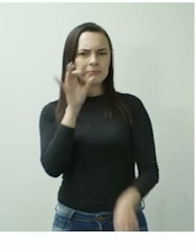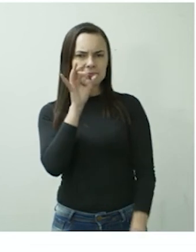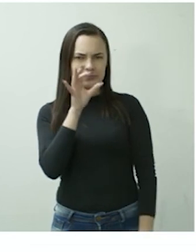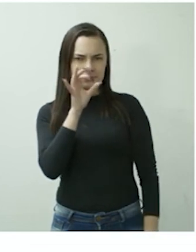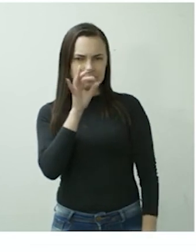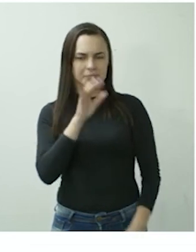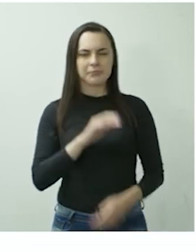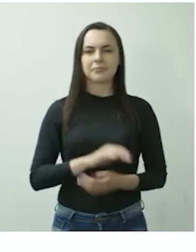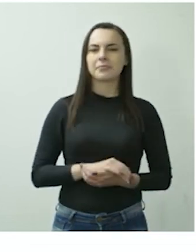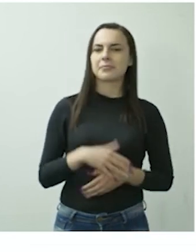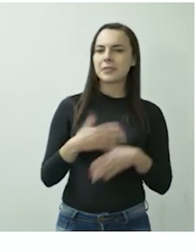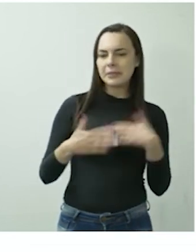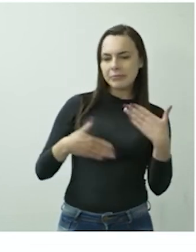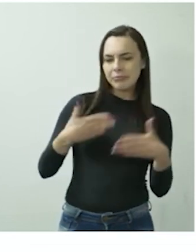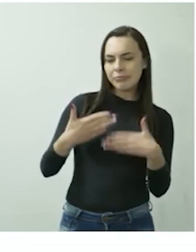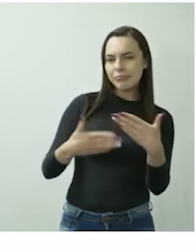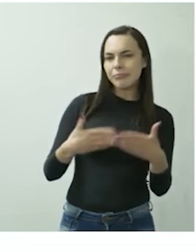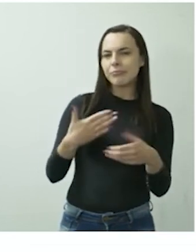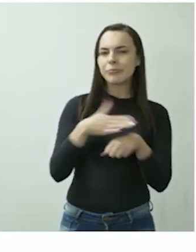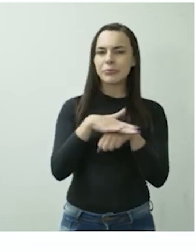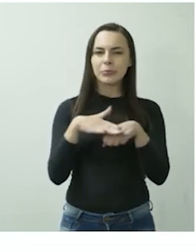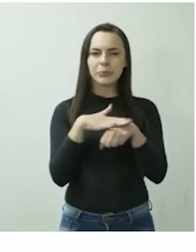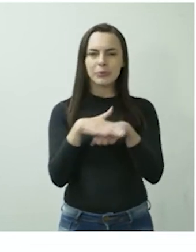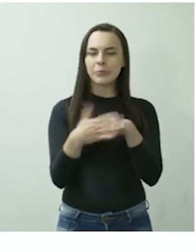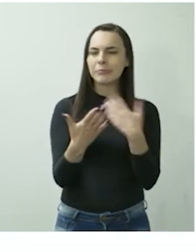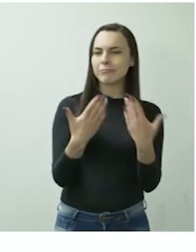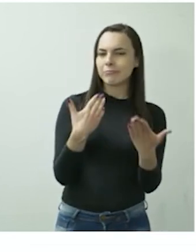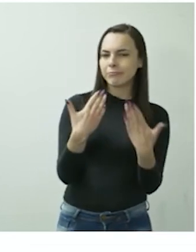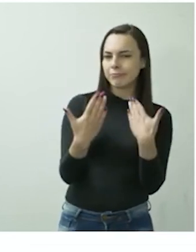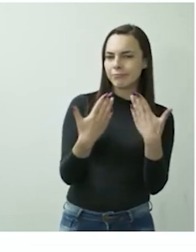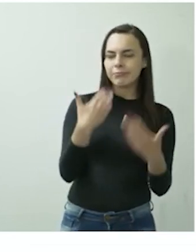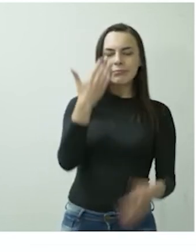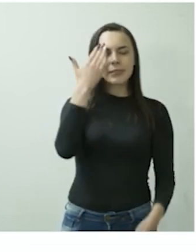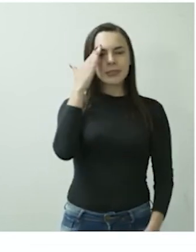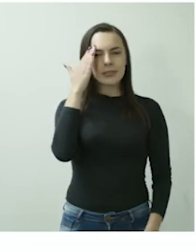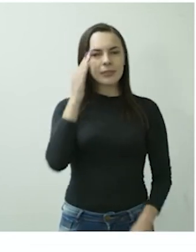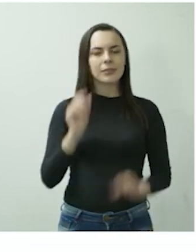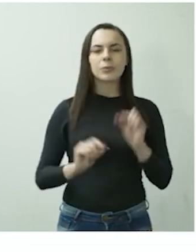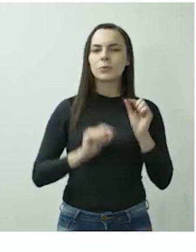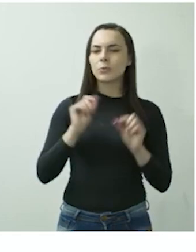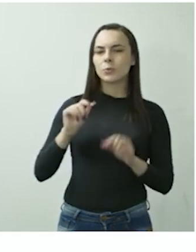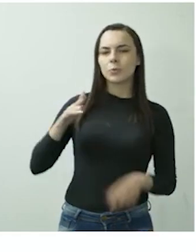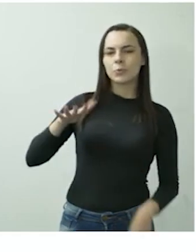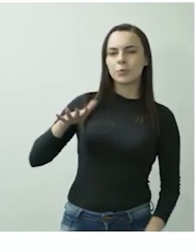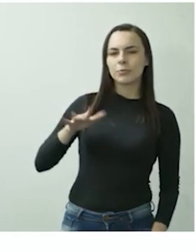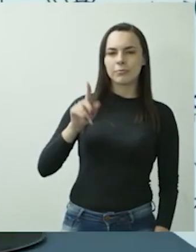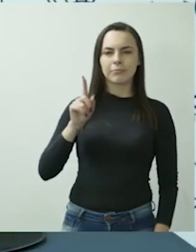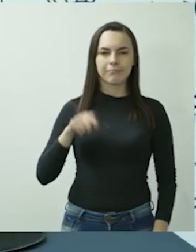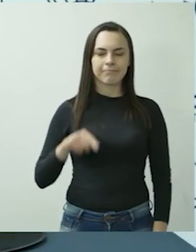verde. E assim a gente foi conversando e entendendo um pouco mais sobre estimativa.